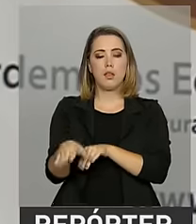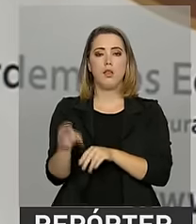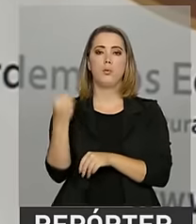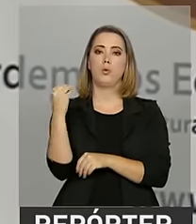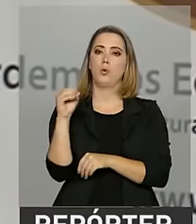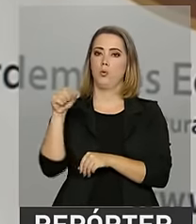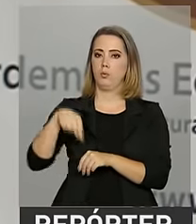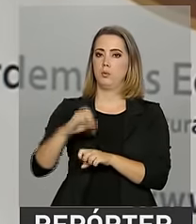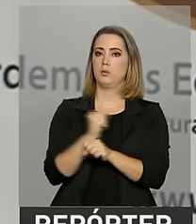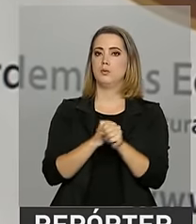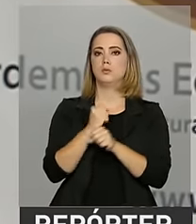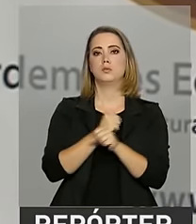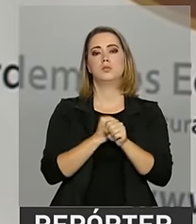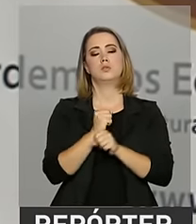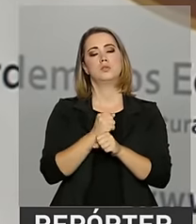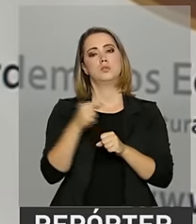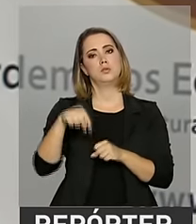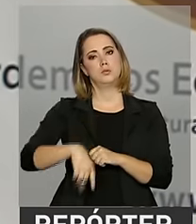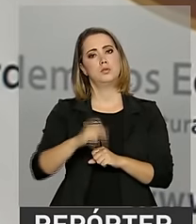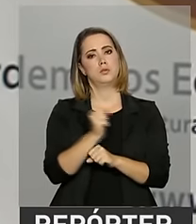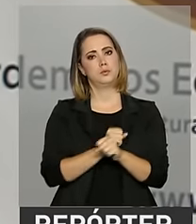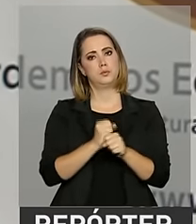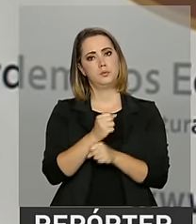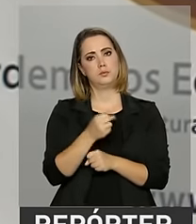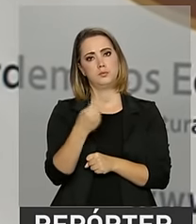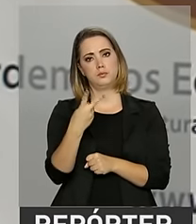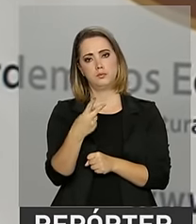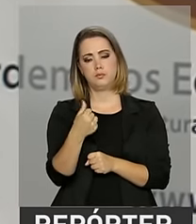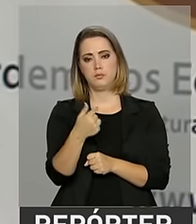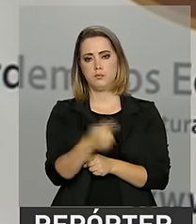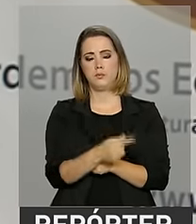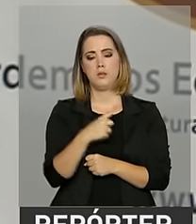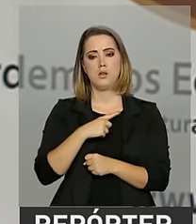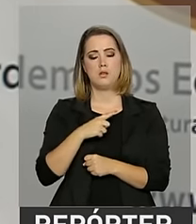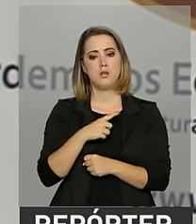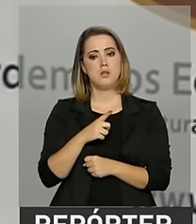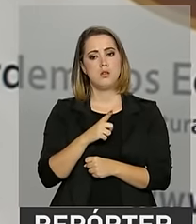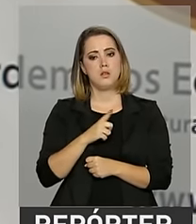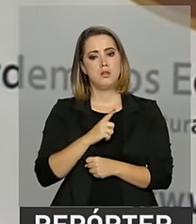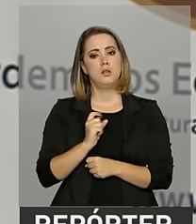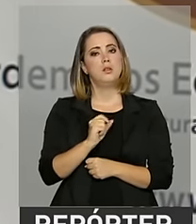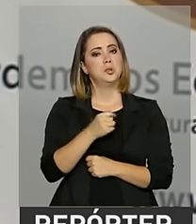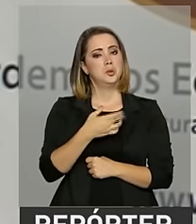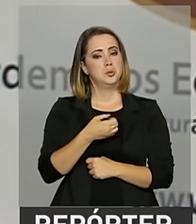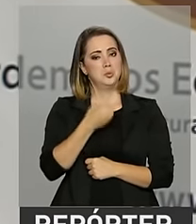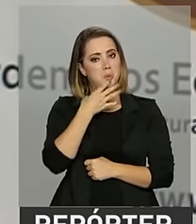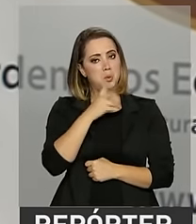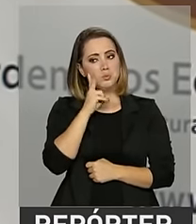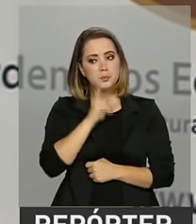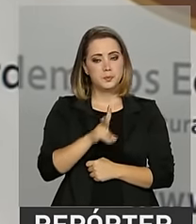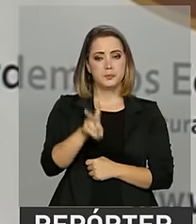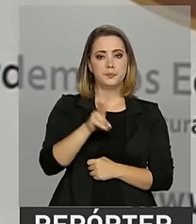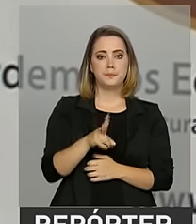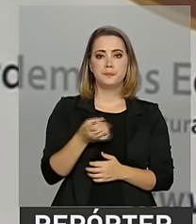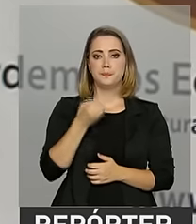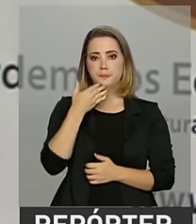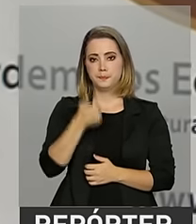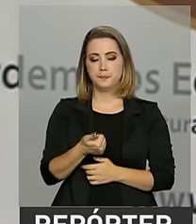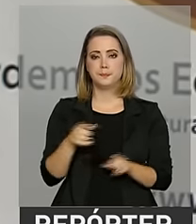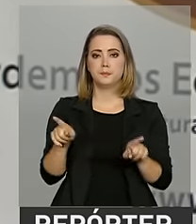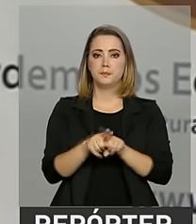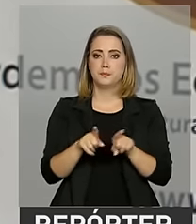ano neste ano de 2017 eh temos motivos para um otimismo e